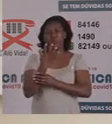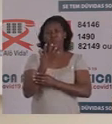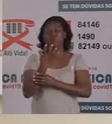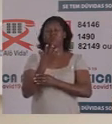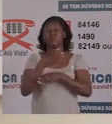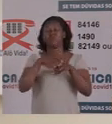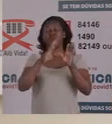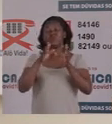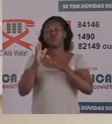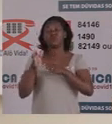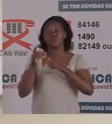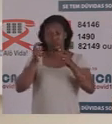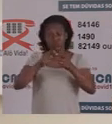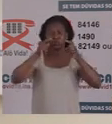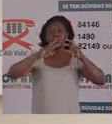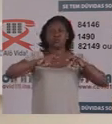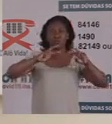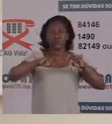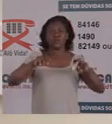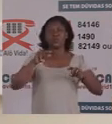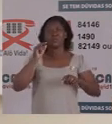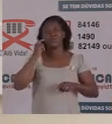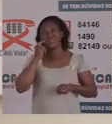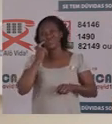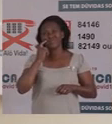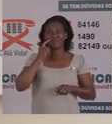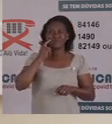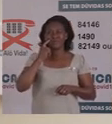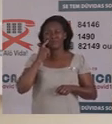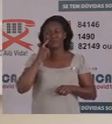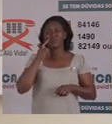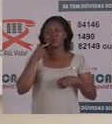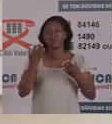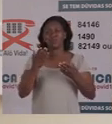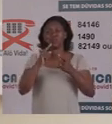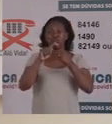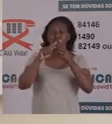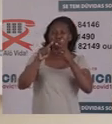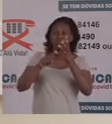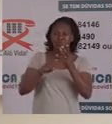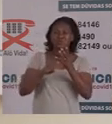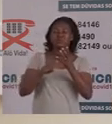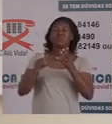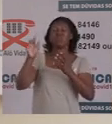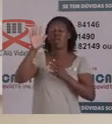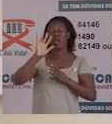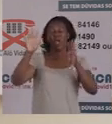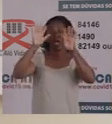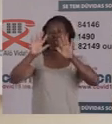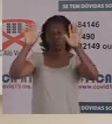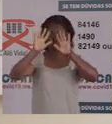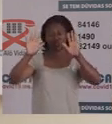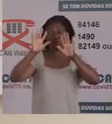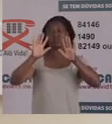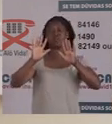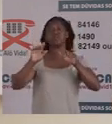aqueles que foram testados por serem suspeitos ou por serem contactos, e em azul aqueles que testamos por